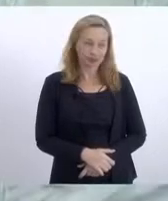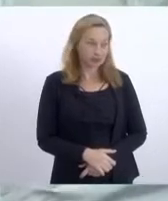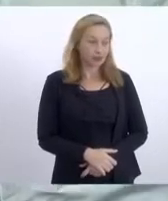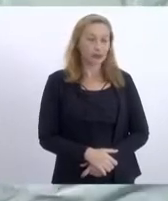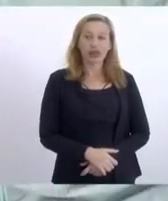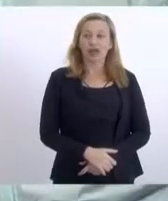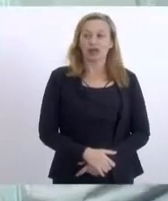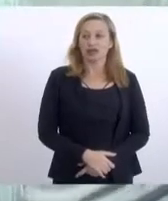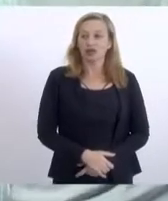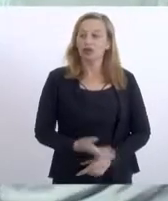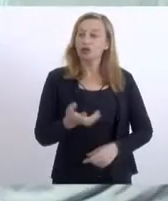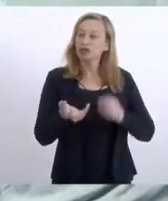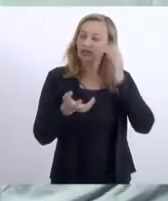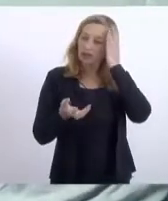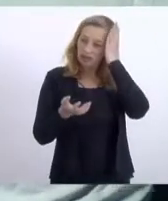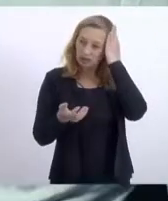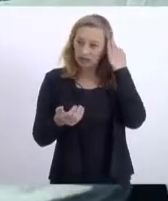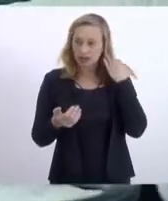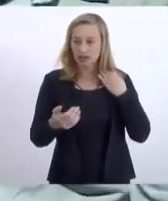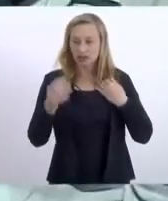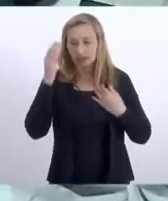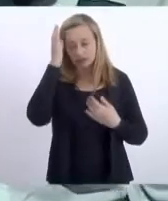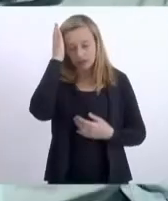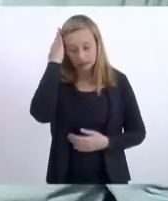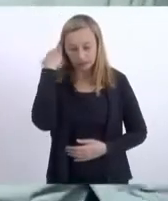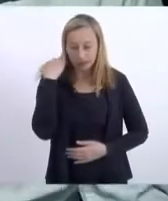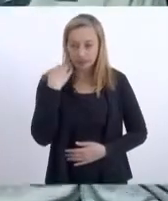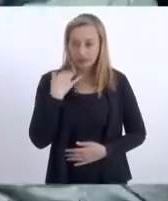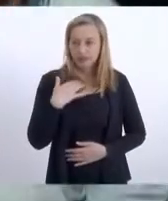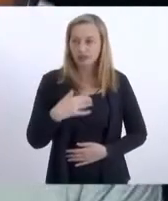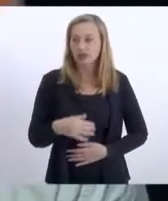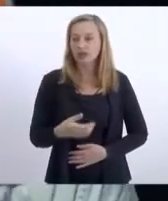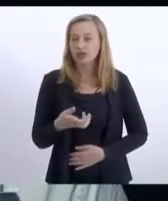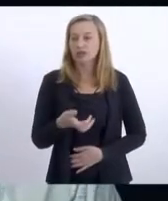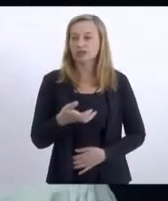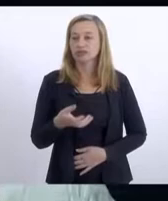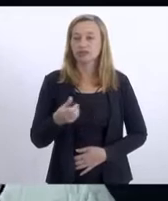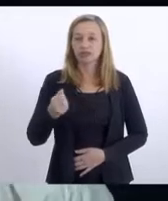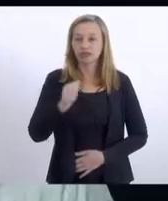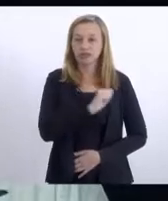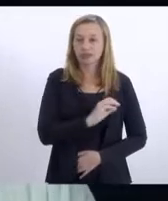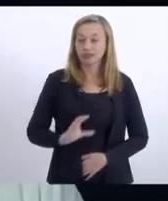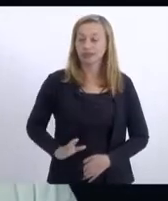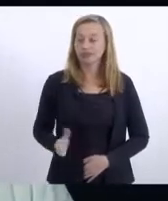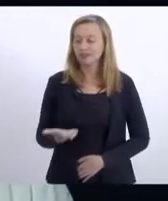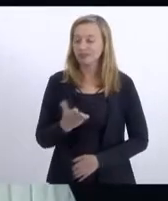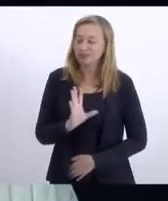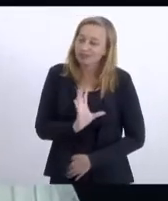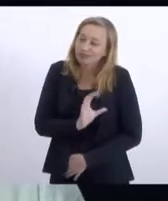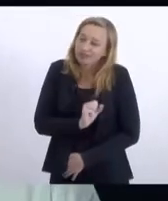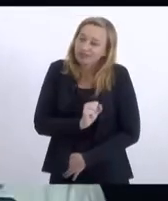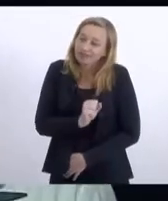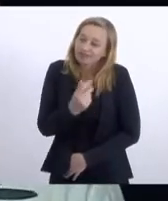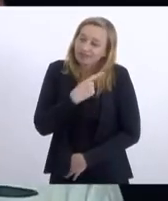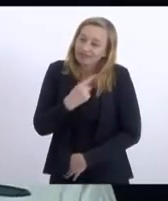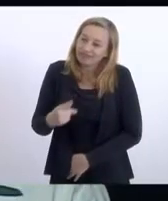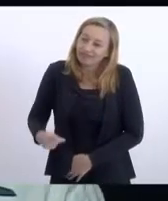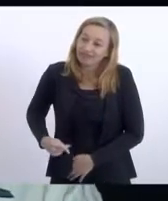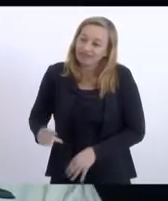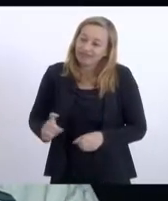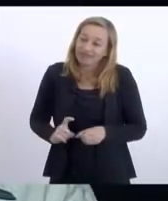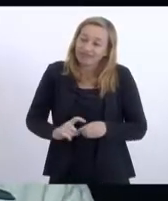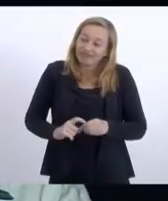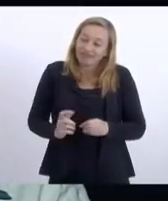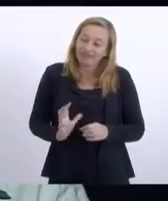Eu queria, deputado André Siciliano, meu querido presidente, vou chamar assim porque os consórcios, ele é muito